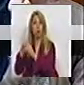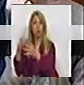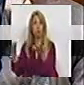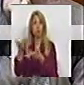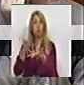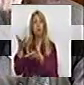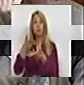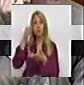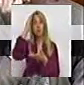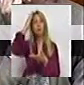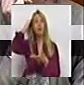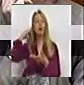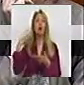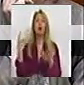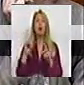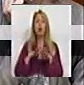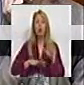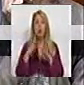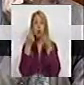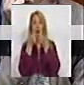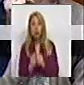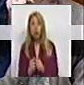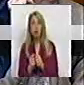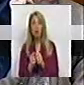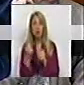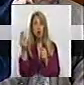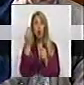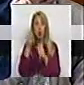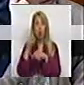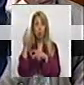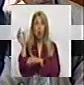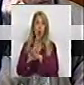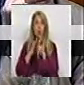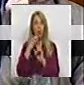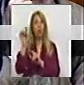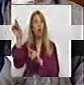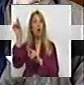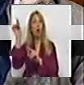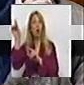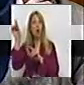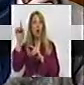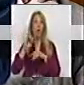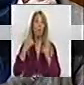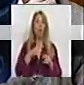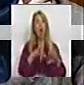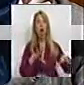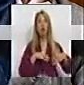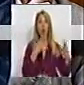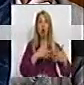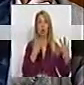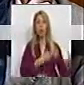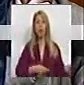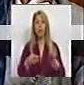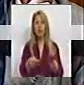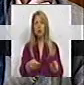E não se esconde na União Europeia para assumir os orçamentos que apresenta. Disse